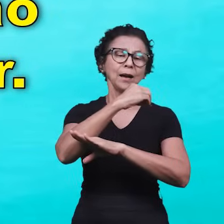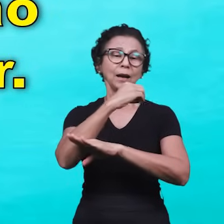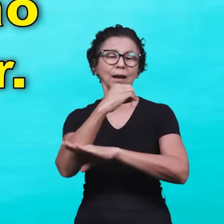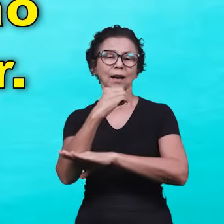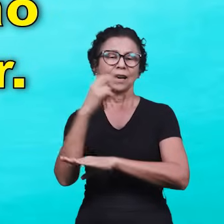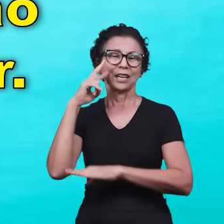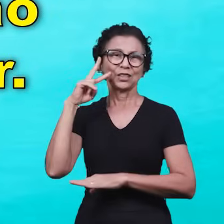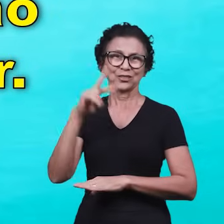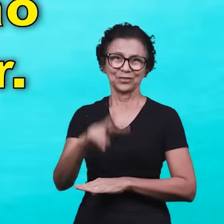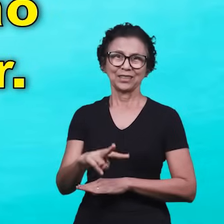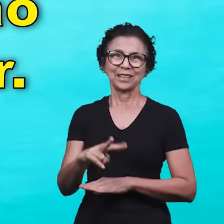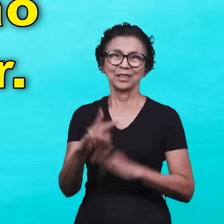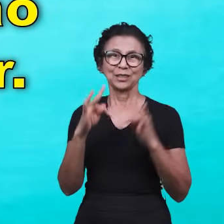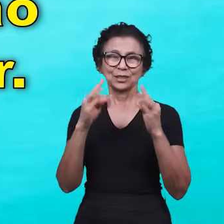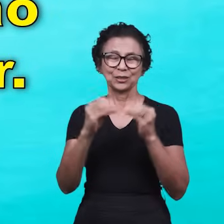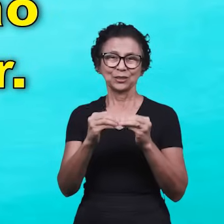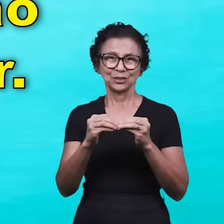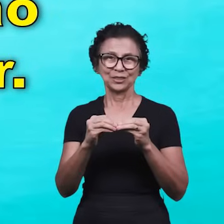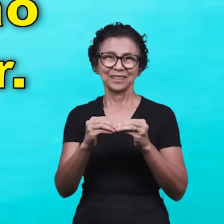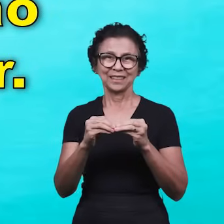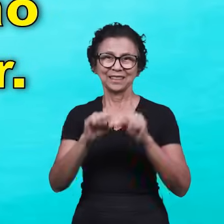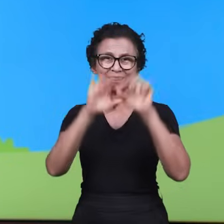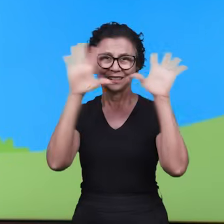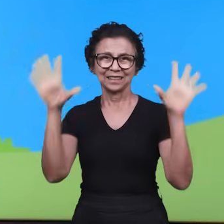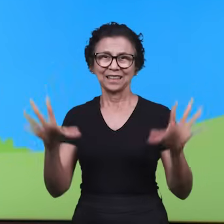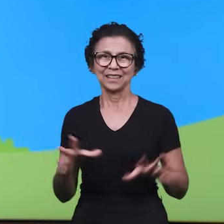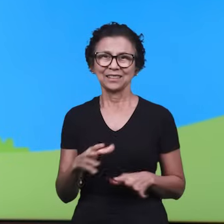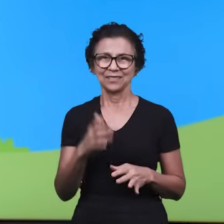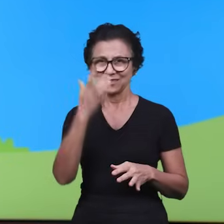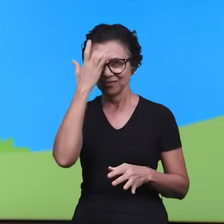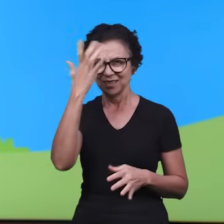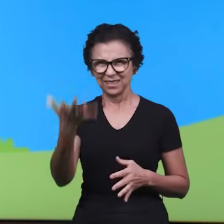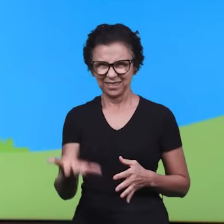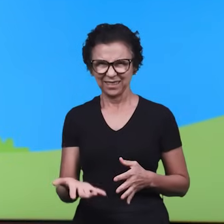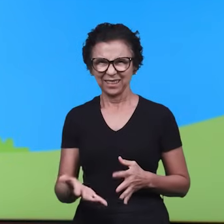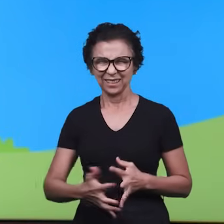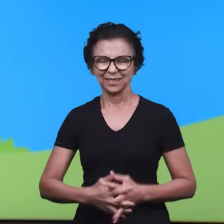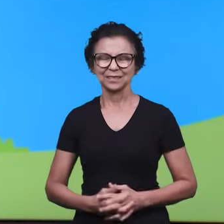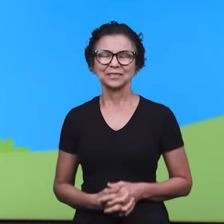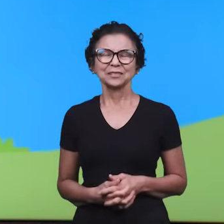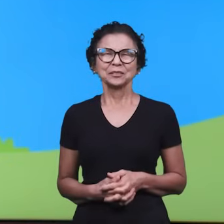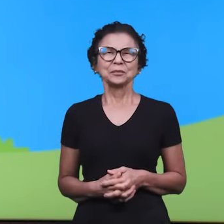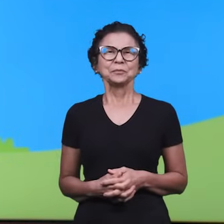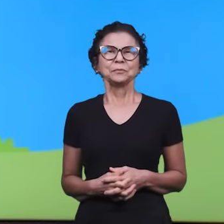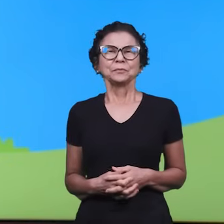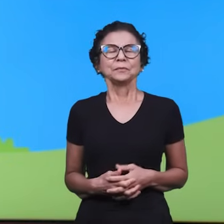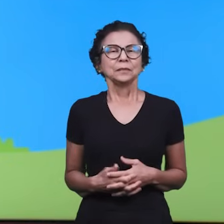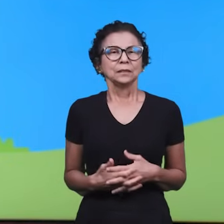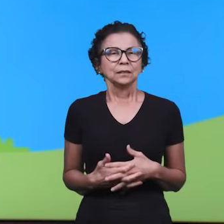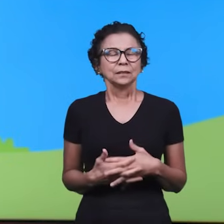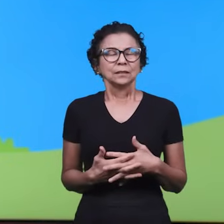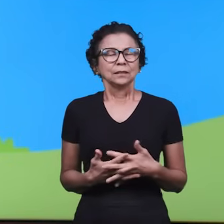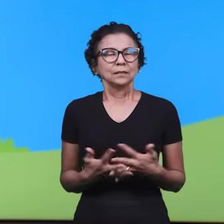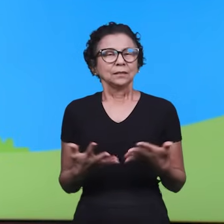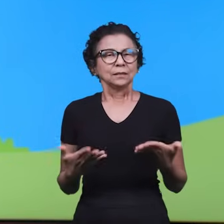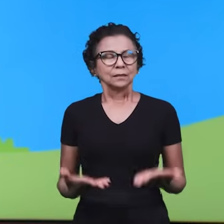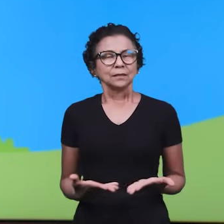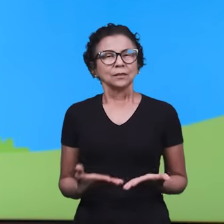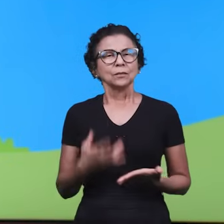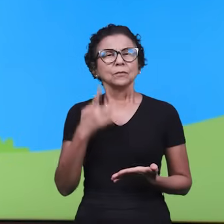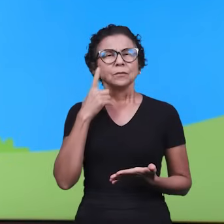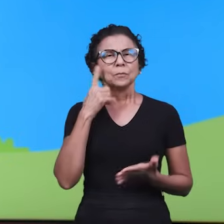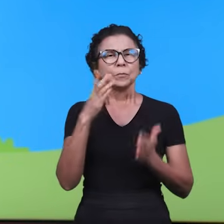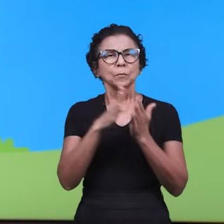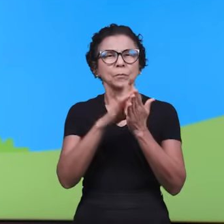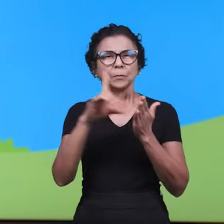devemos seguir. Fica fácil, não é verdade? Então, vamos aprender mais sobre isso, vamos ver como a